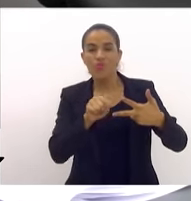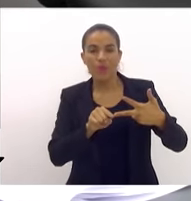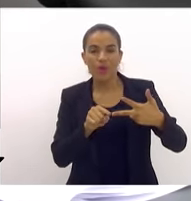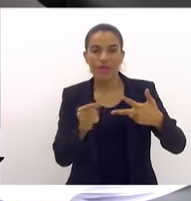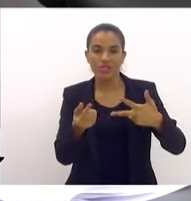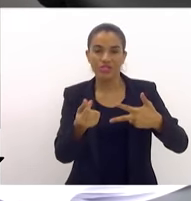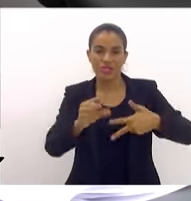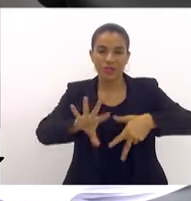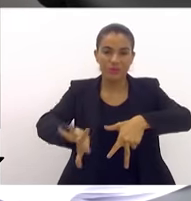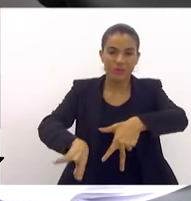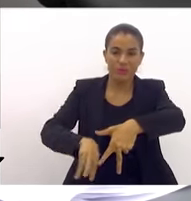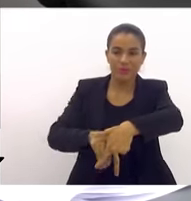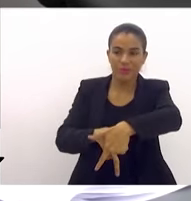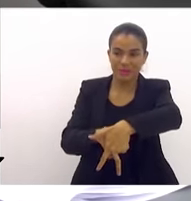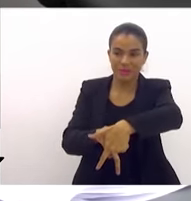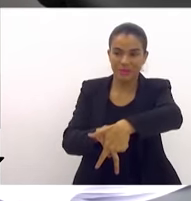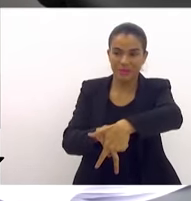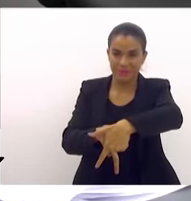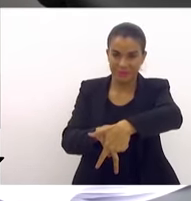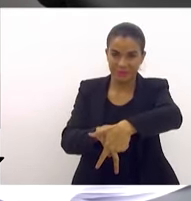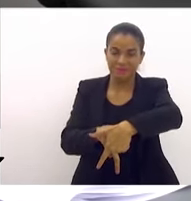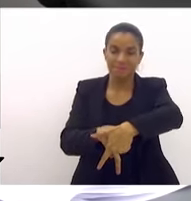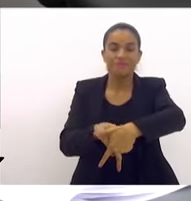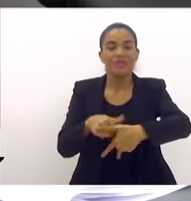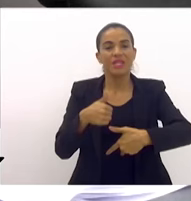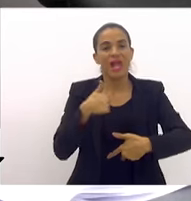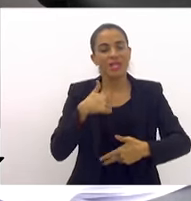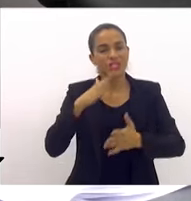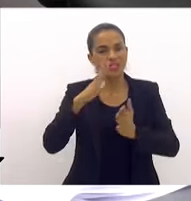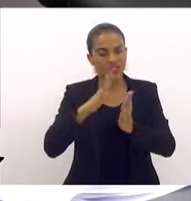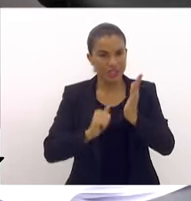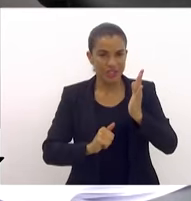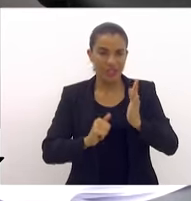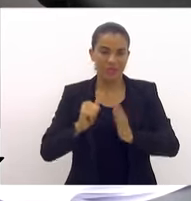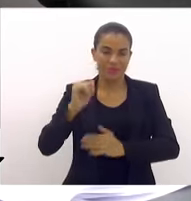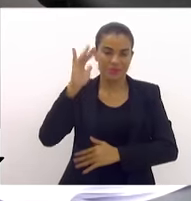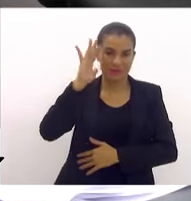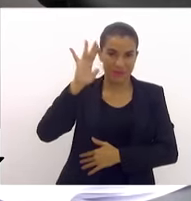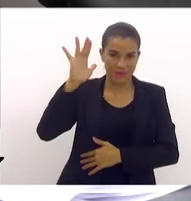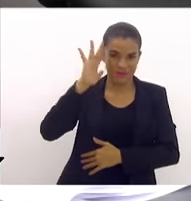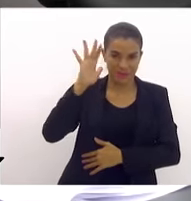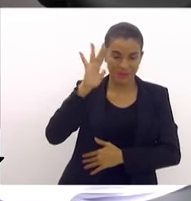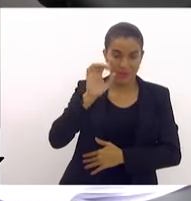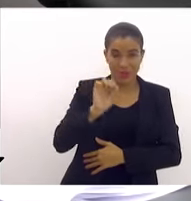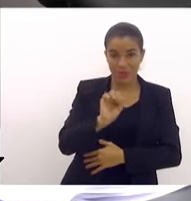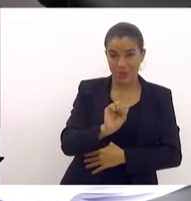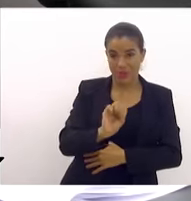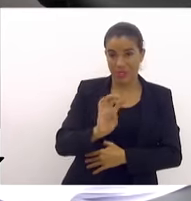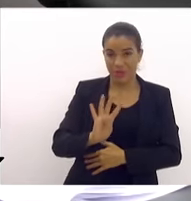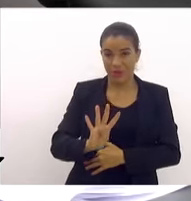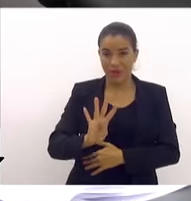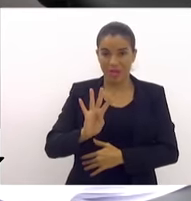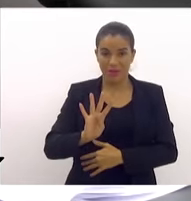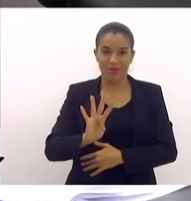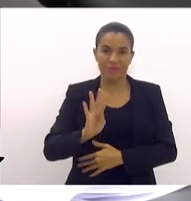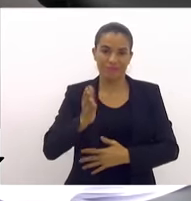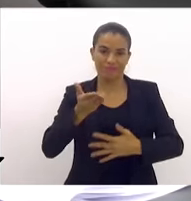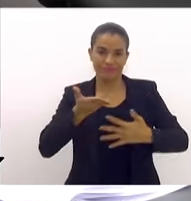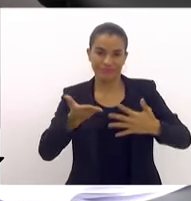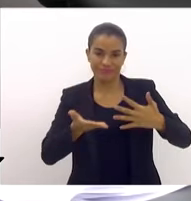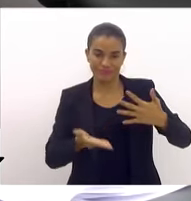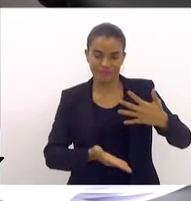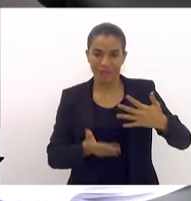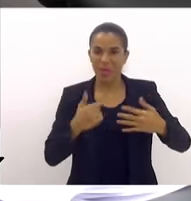desvios. Aí nós suprimimos a hipótese da 84 vezes. Me lembro que eu tive